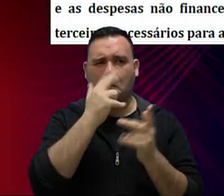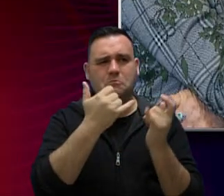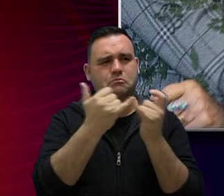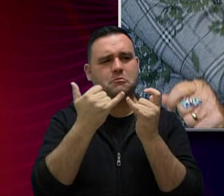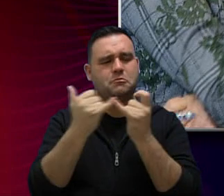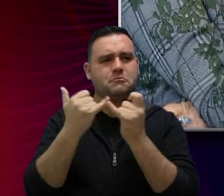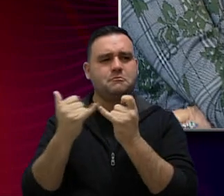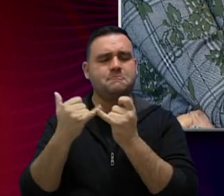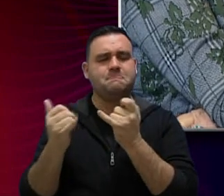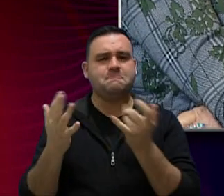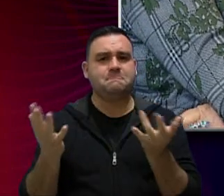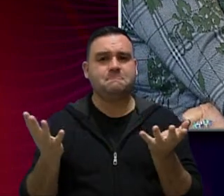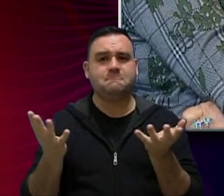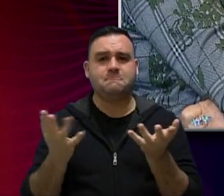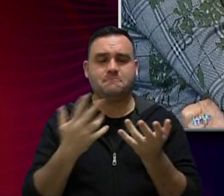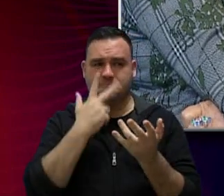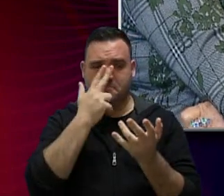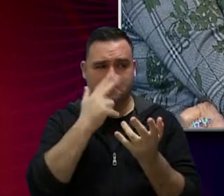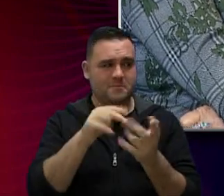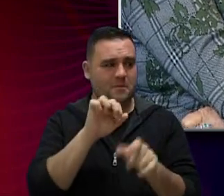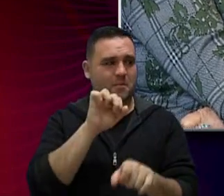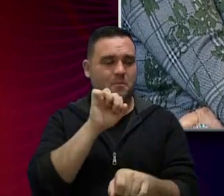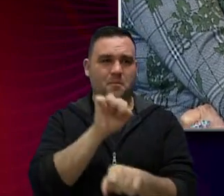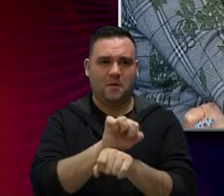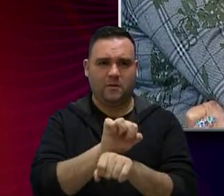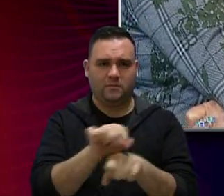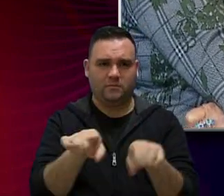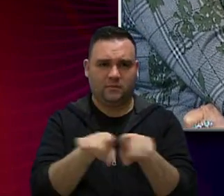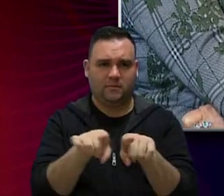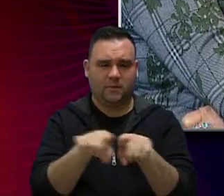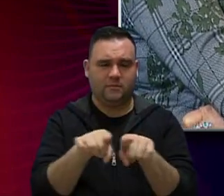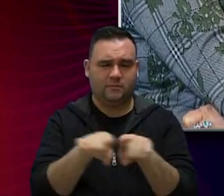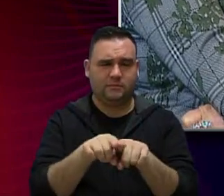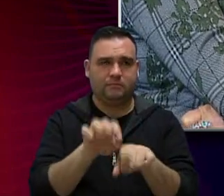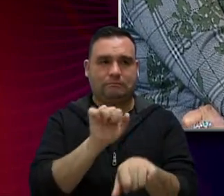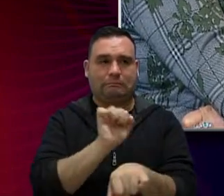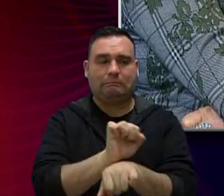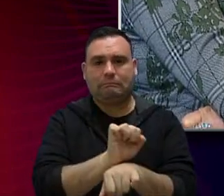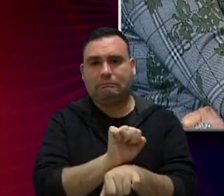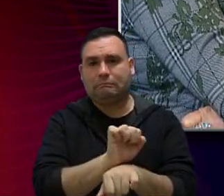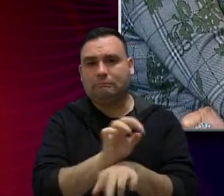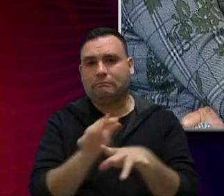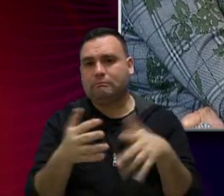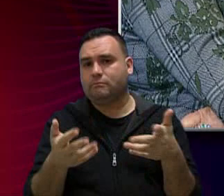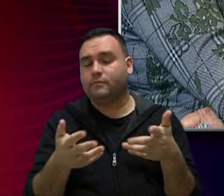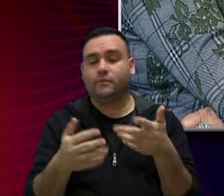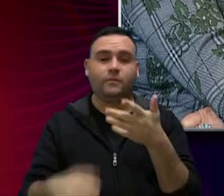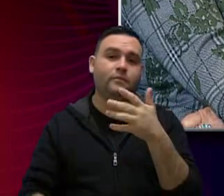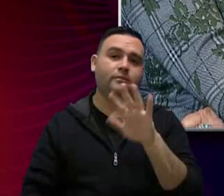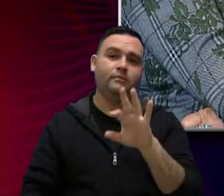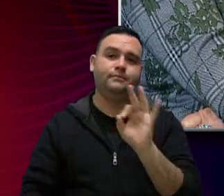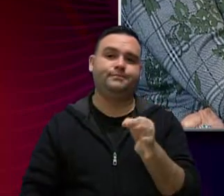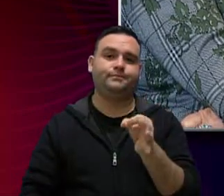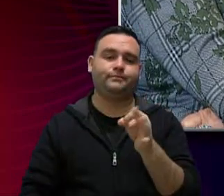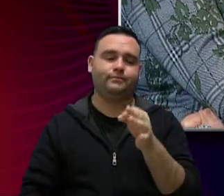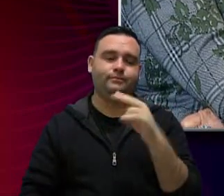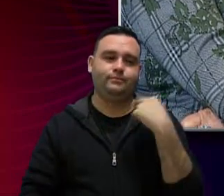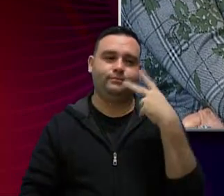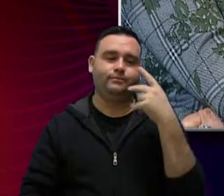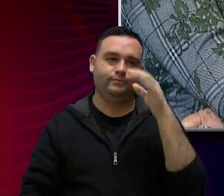parecido a classe que um congelamento também o então prefeito é